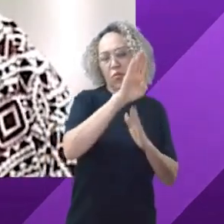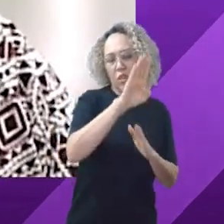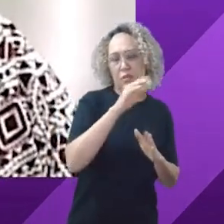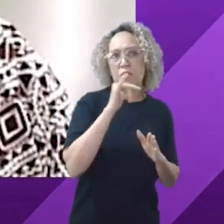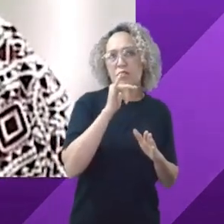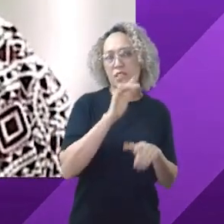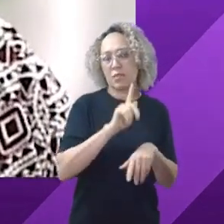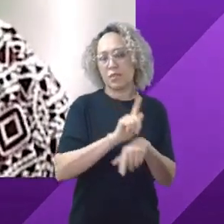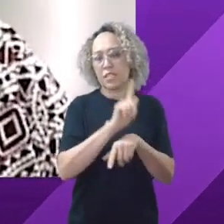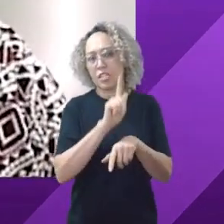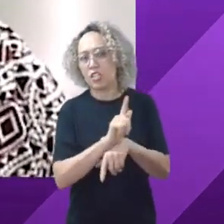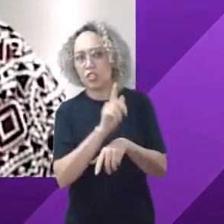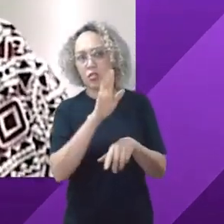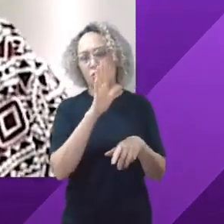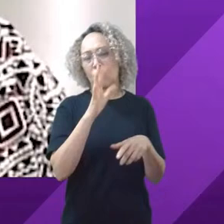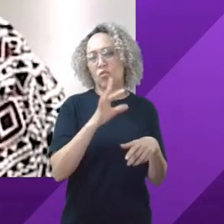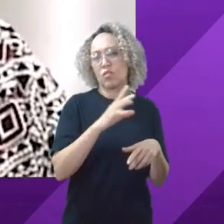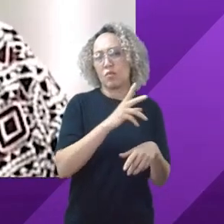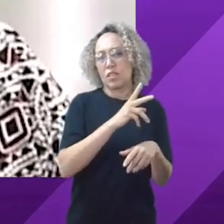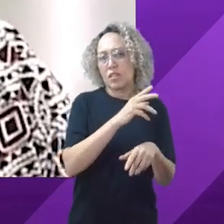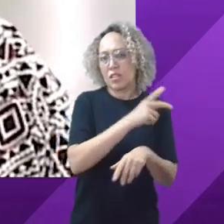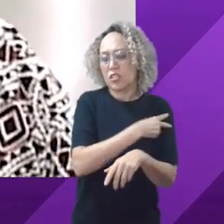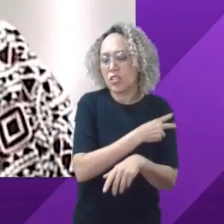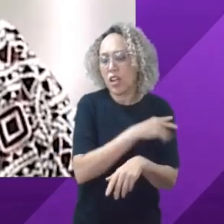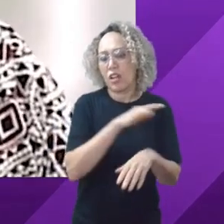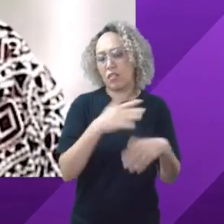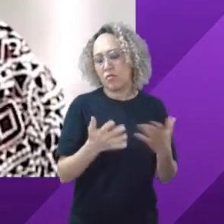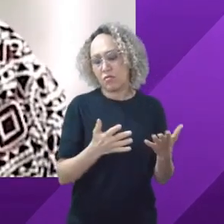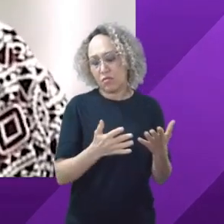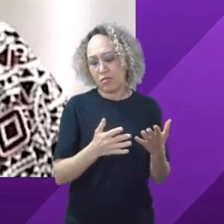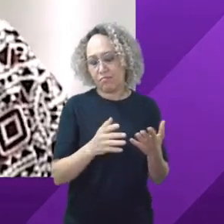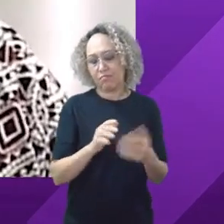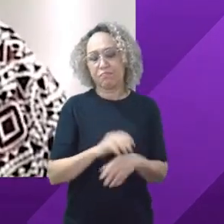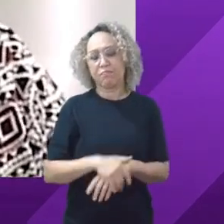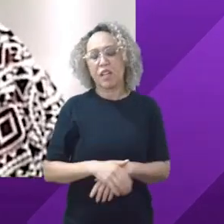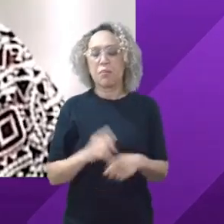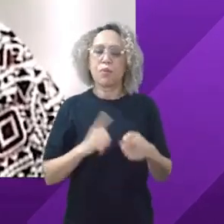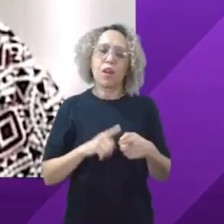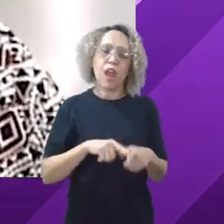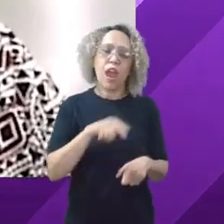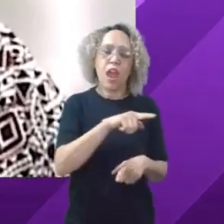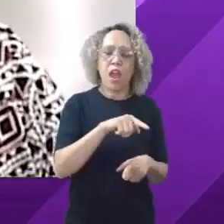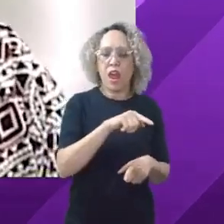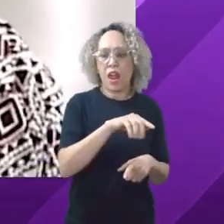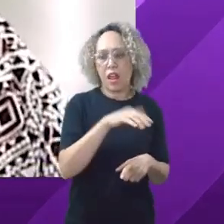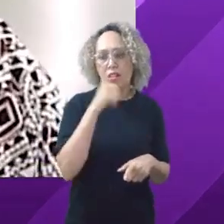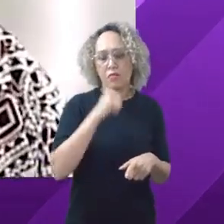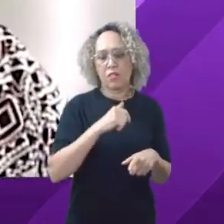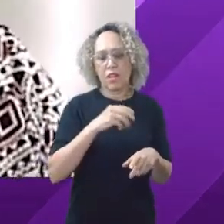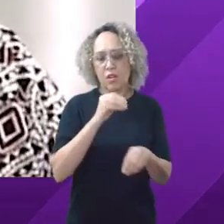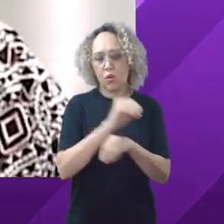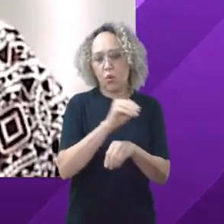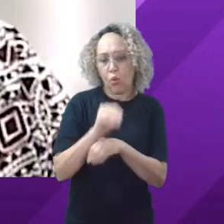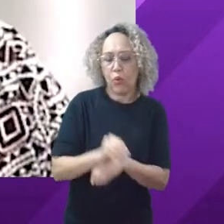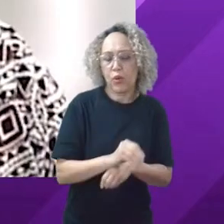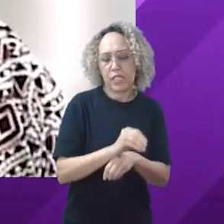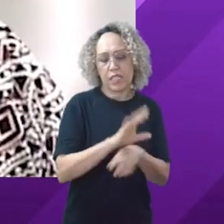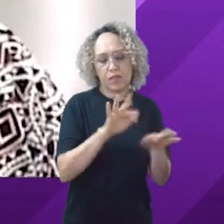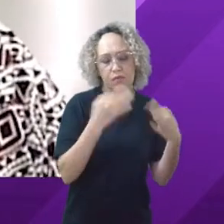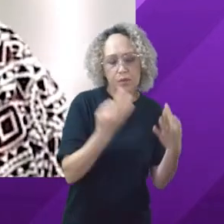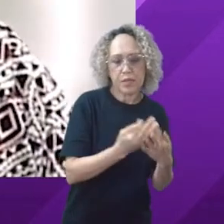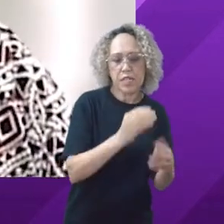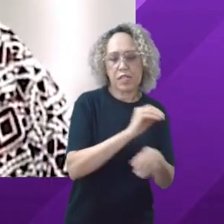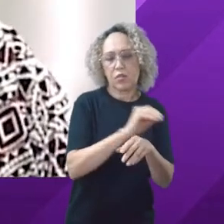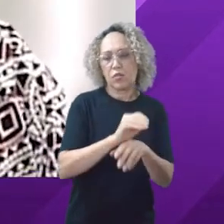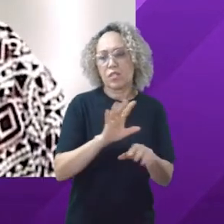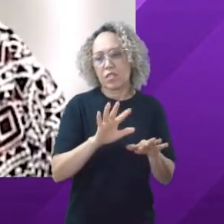têm alternativa, por cuidar de filhos, de familiares, enquanto os homens tendem a